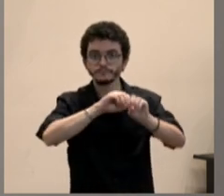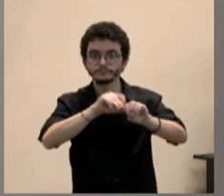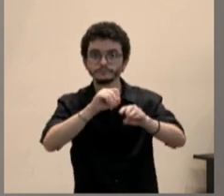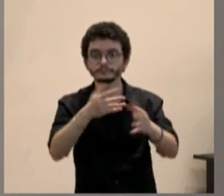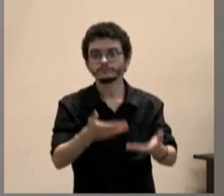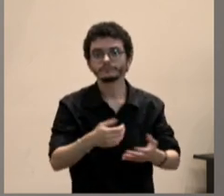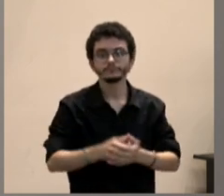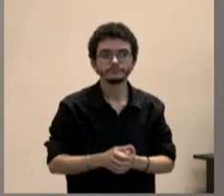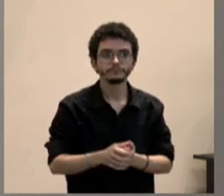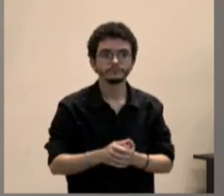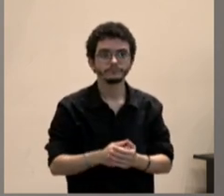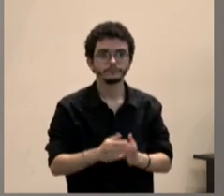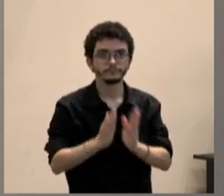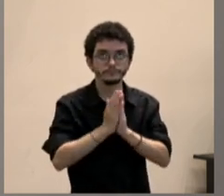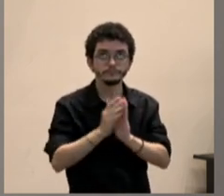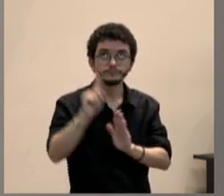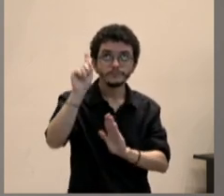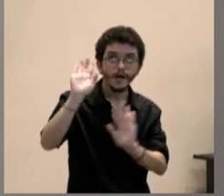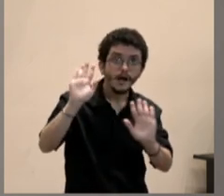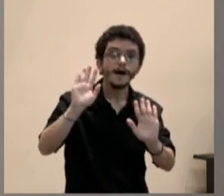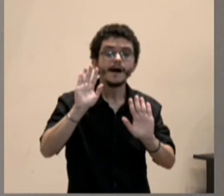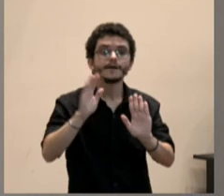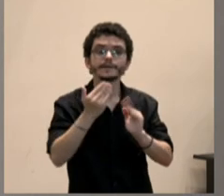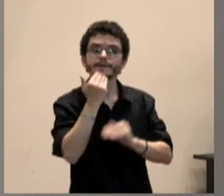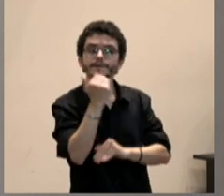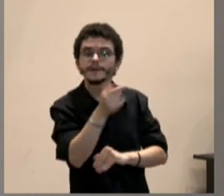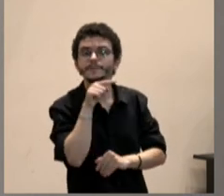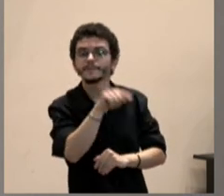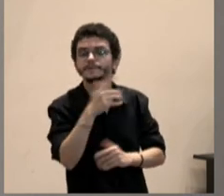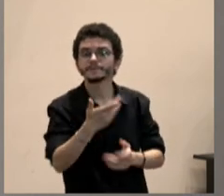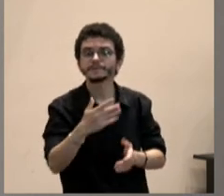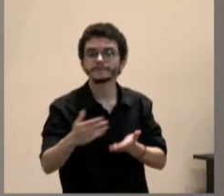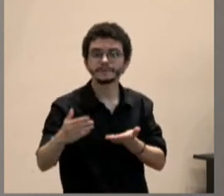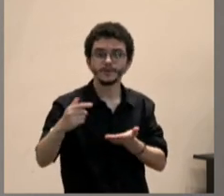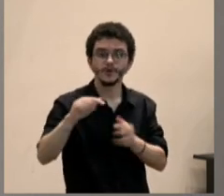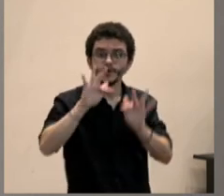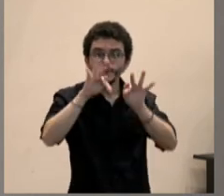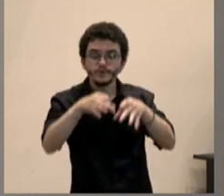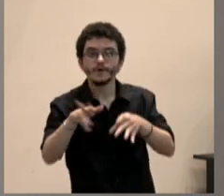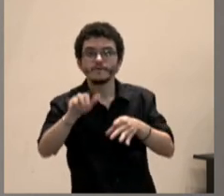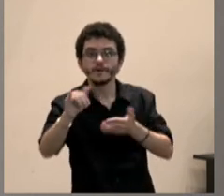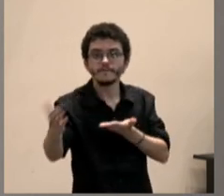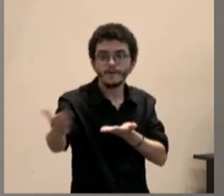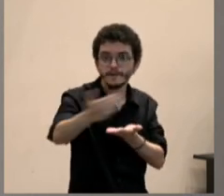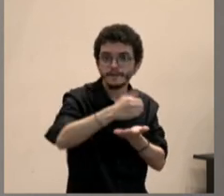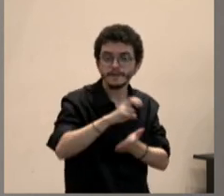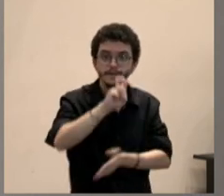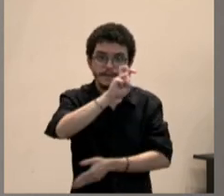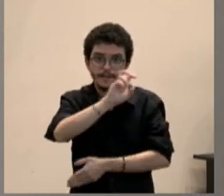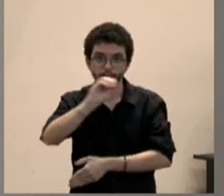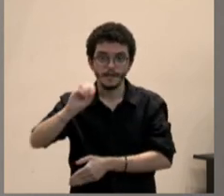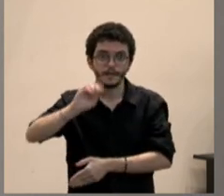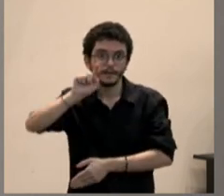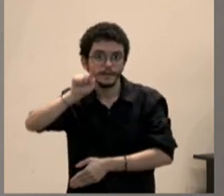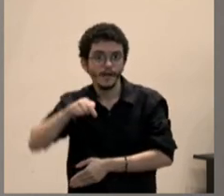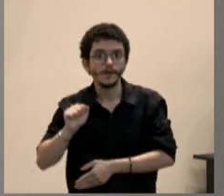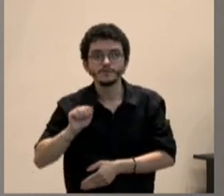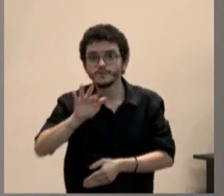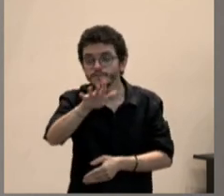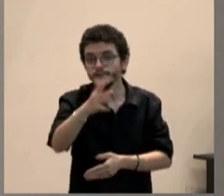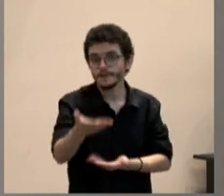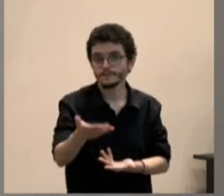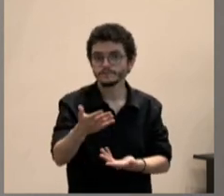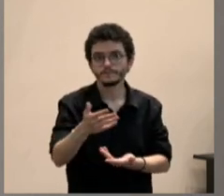engraçado, os mesmos que estão pedindo isso recebem 500 bilhões no fim de renúncia tributária, deixam de